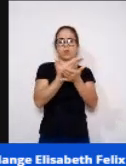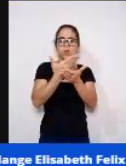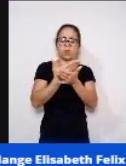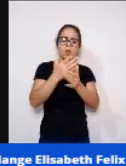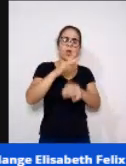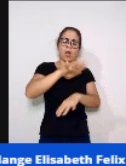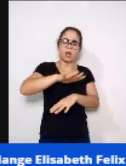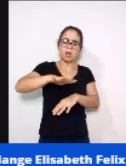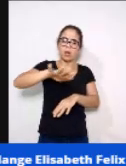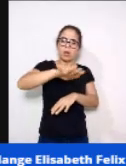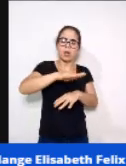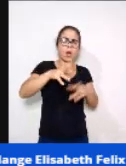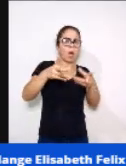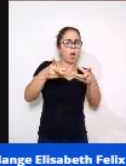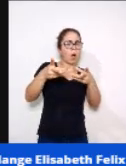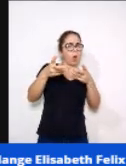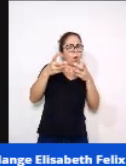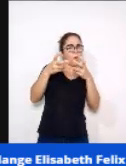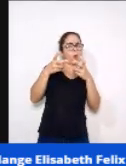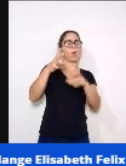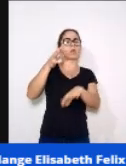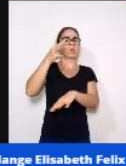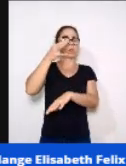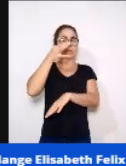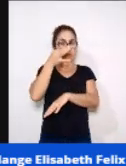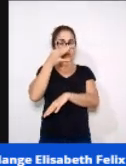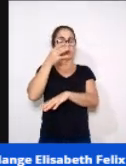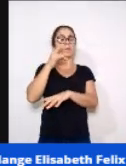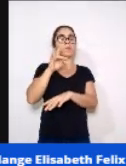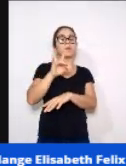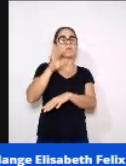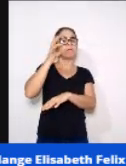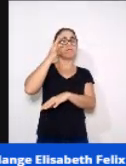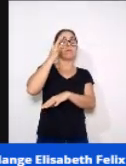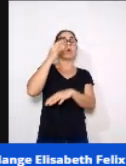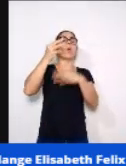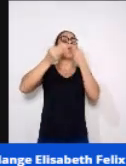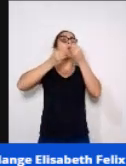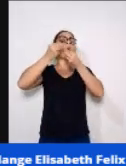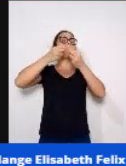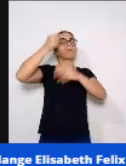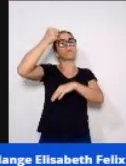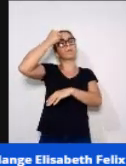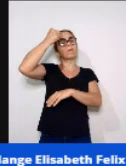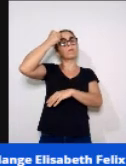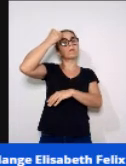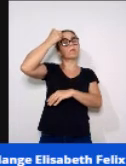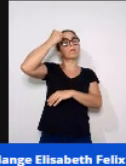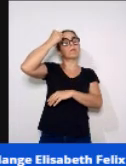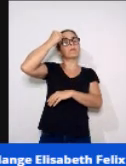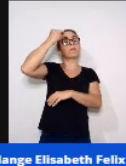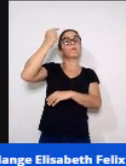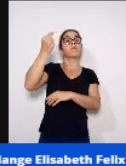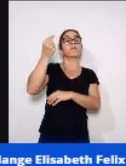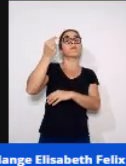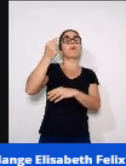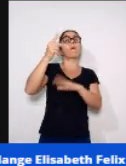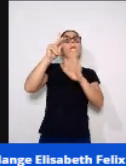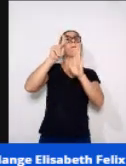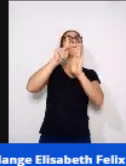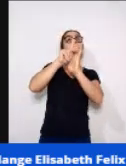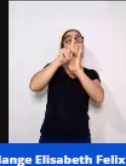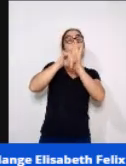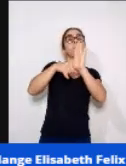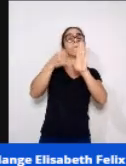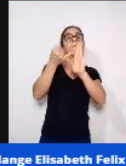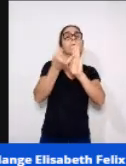é para que eu deixe claro nesse meu plano de aula como que eu estou pensando que pode se dar o meu plano de aula. De